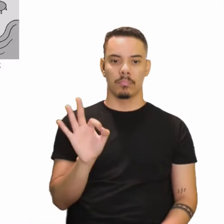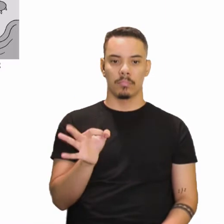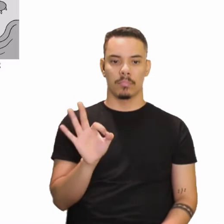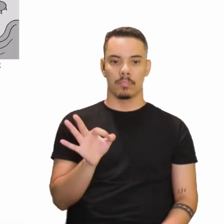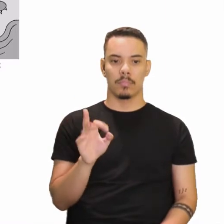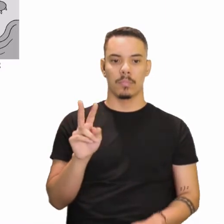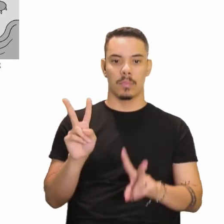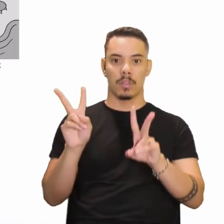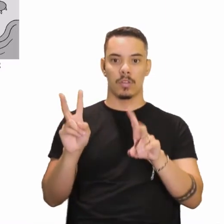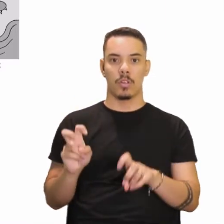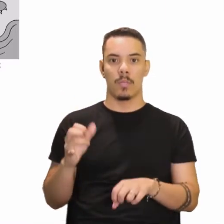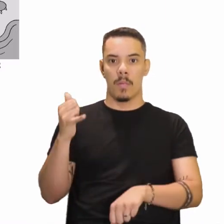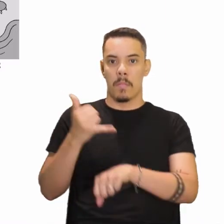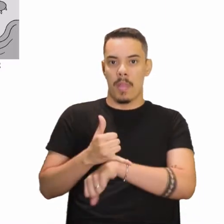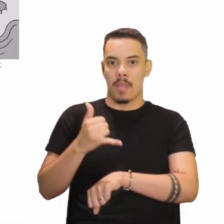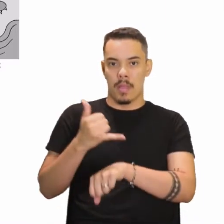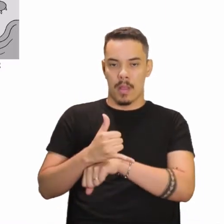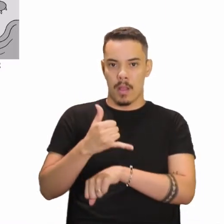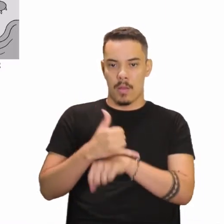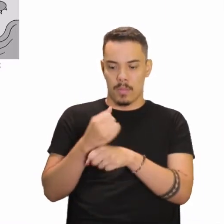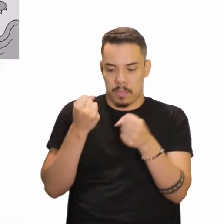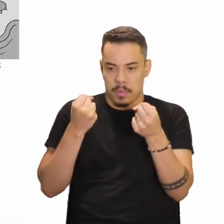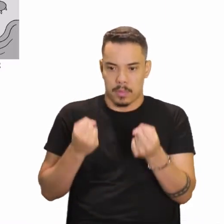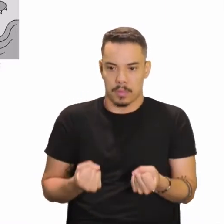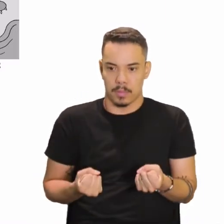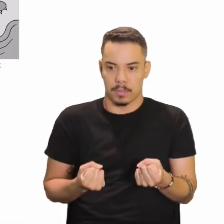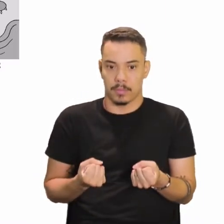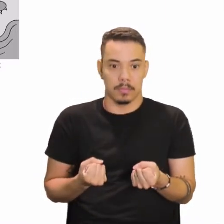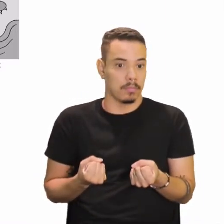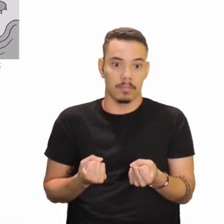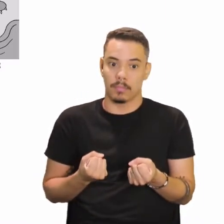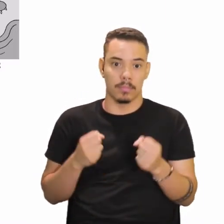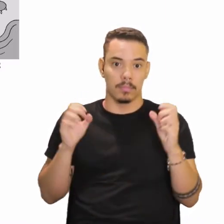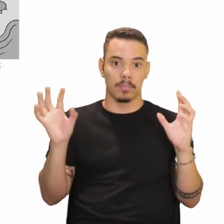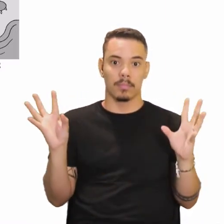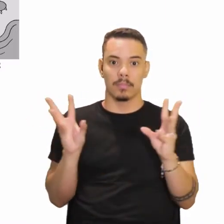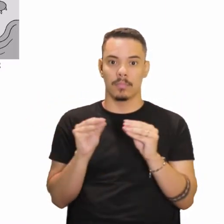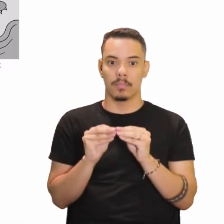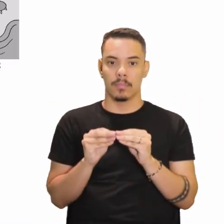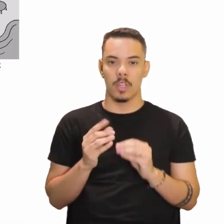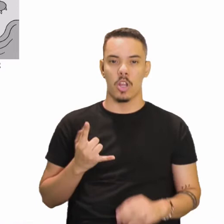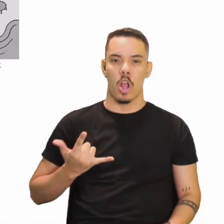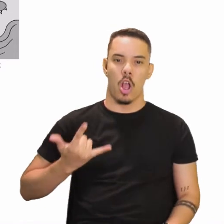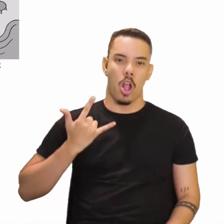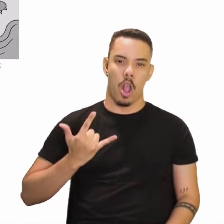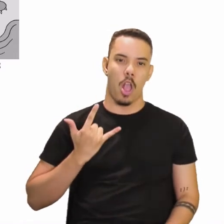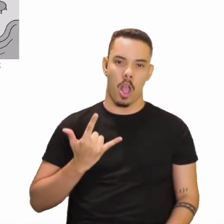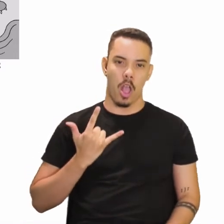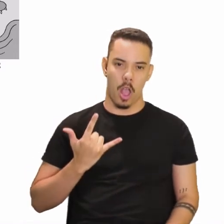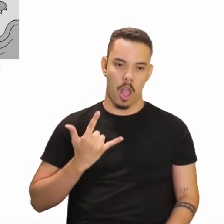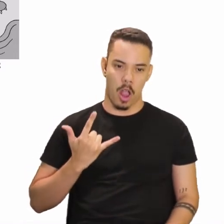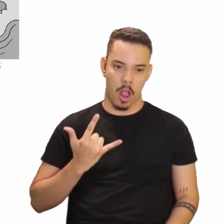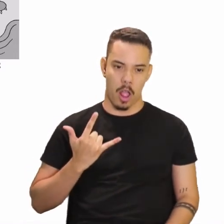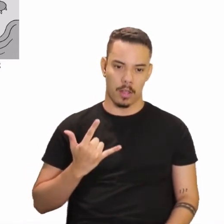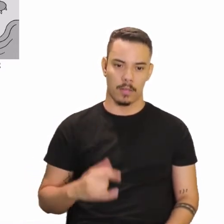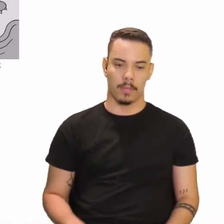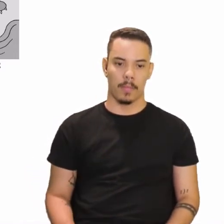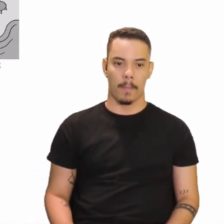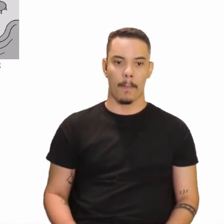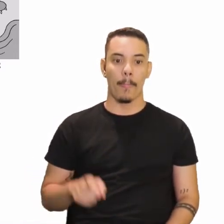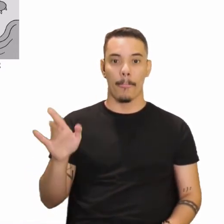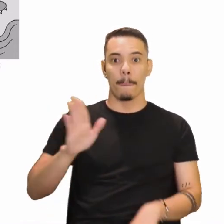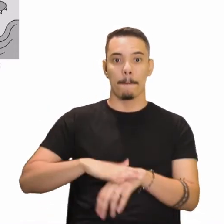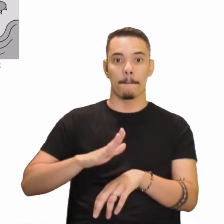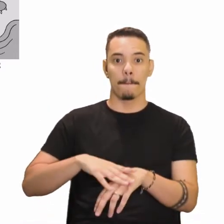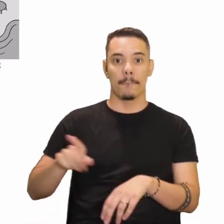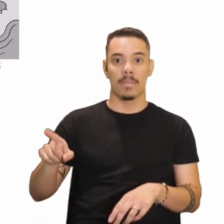dos metais pesados que que aconteceu aqui quer dizer que ele é roqueiro né E tá fazendo a